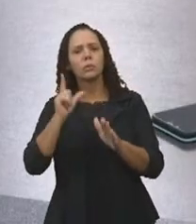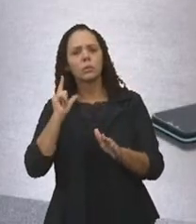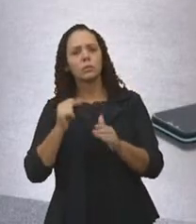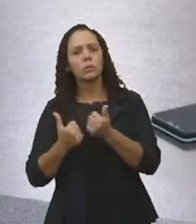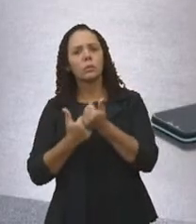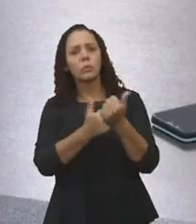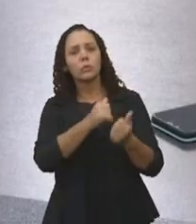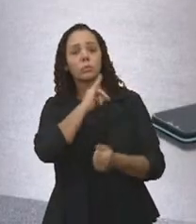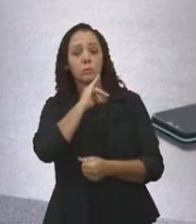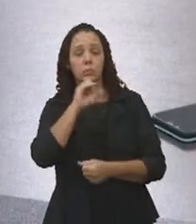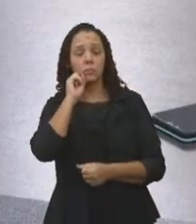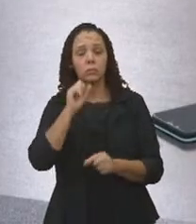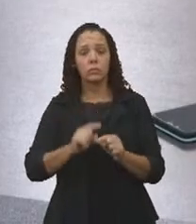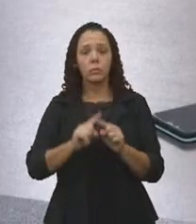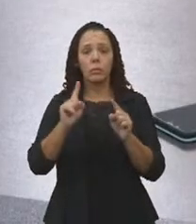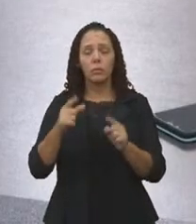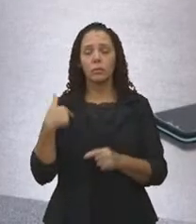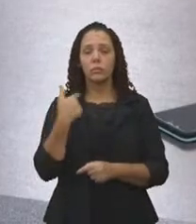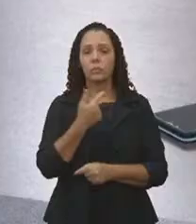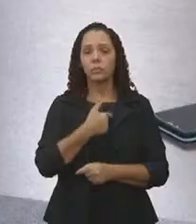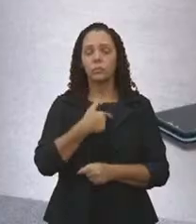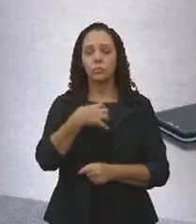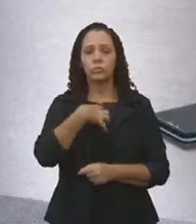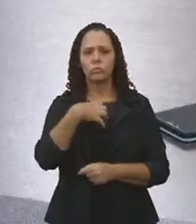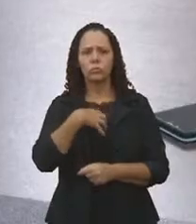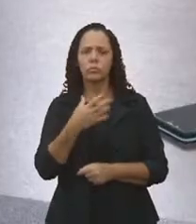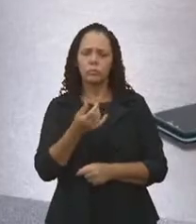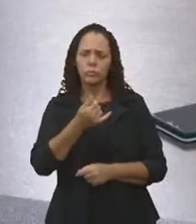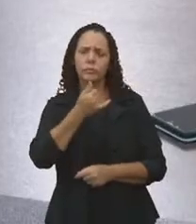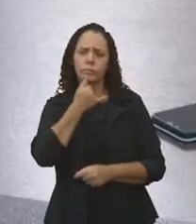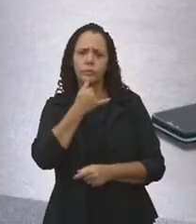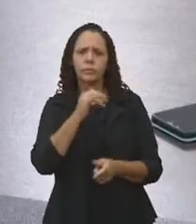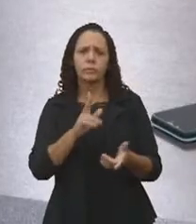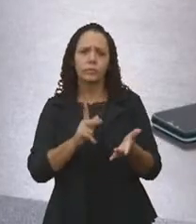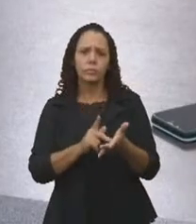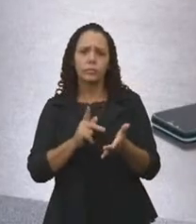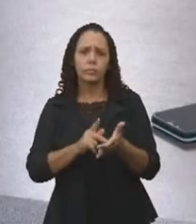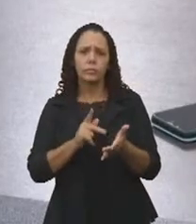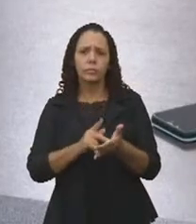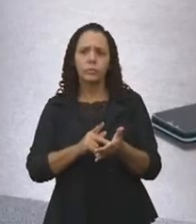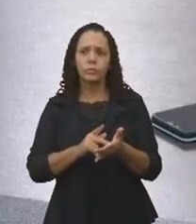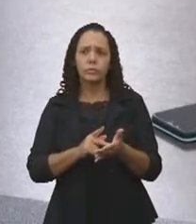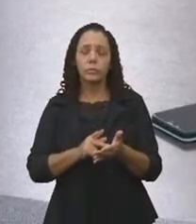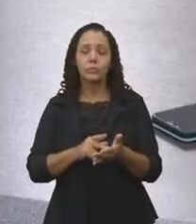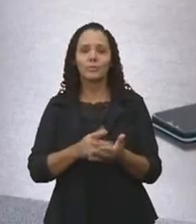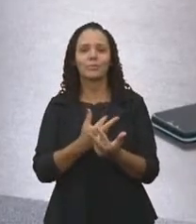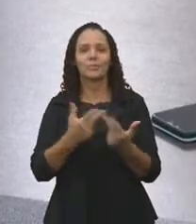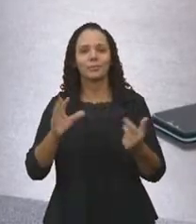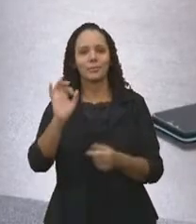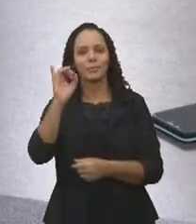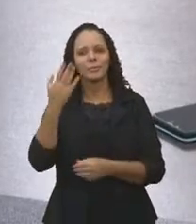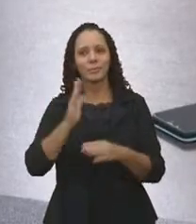mas é um negócio que a gente fica chateado o que acontece no meu bairro, Parque Minha Lua, que é um